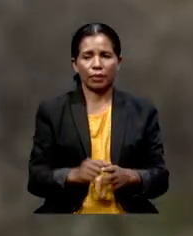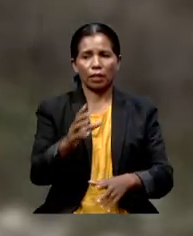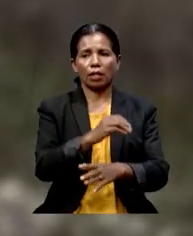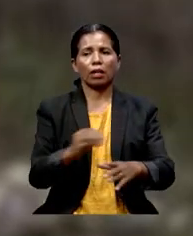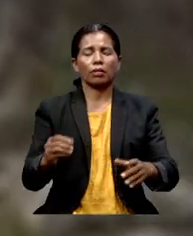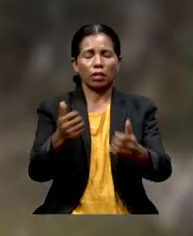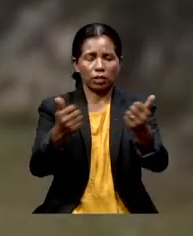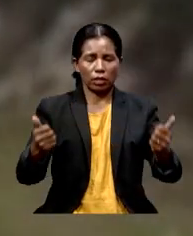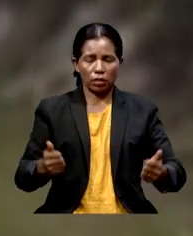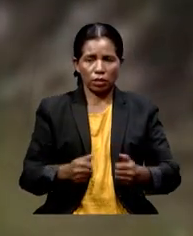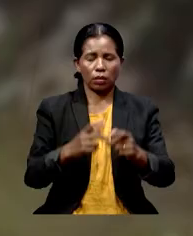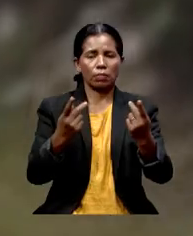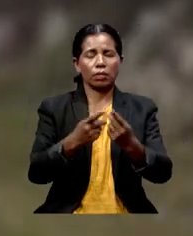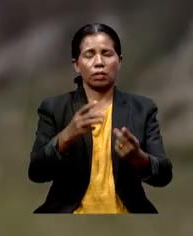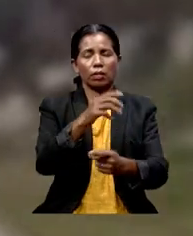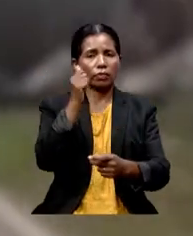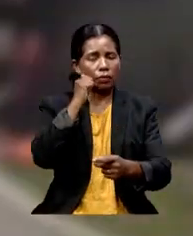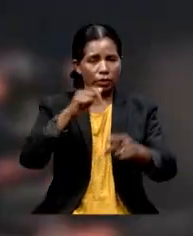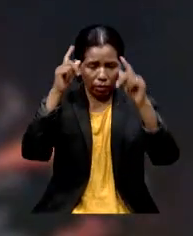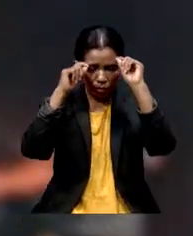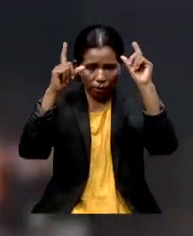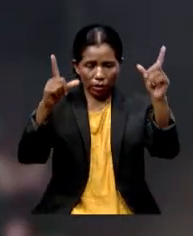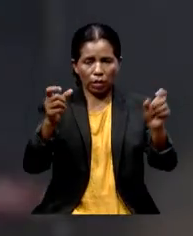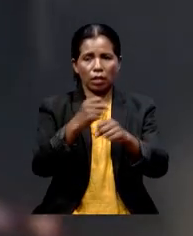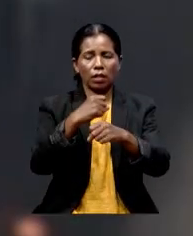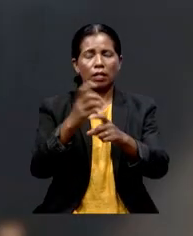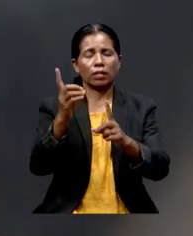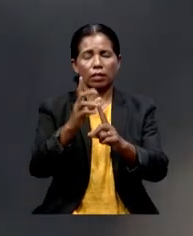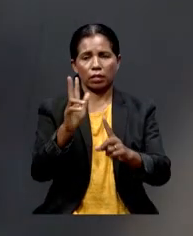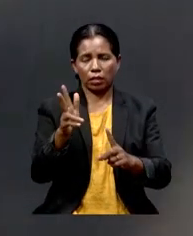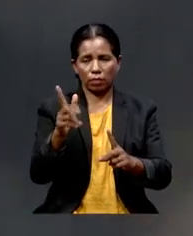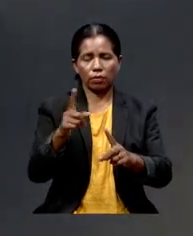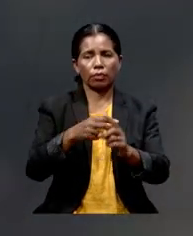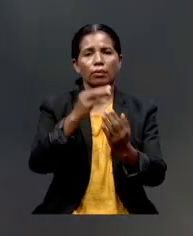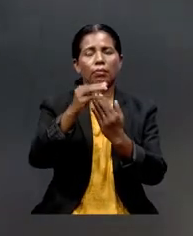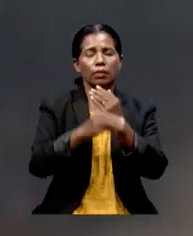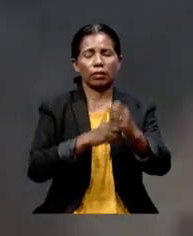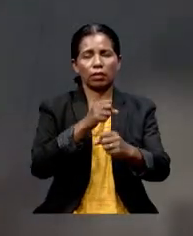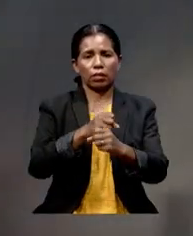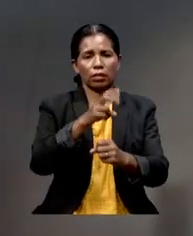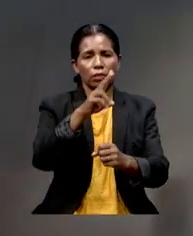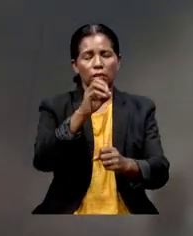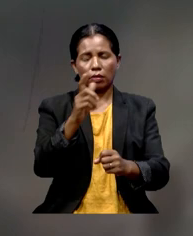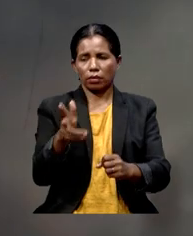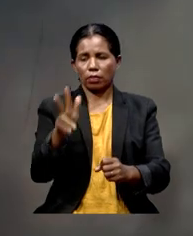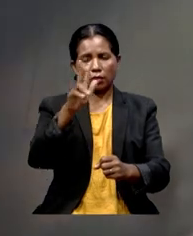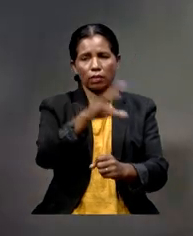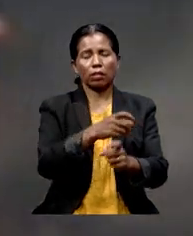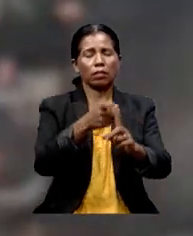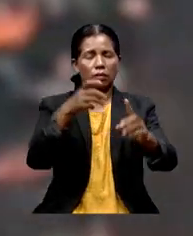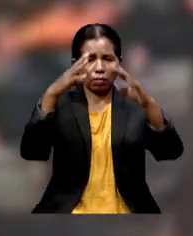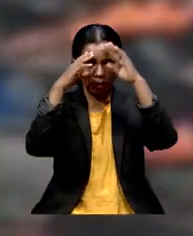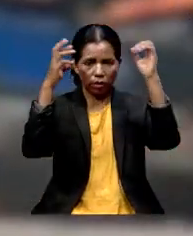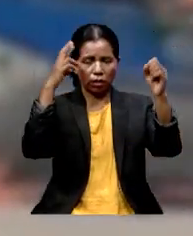né? Associação Empresário Mulher Timor-Leste, né? Nebe lança e reloram tolo nulo fulan março, tine rihun rua, ronulo recintolo, o se